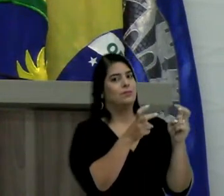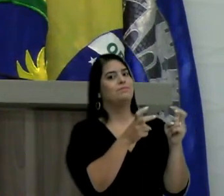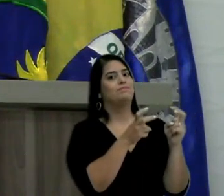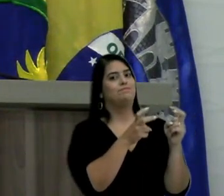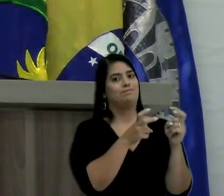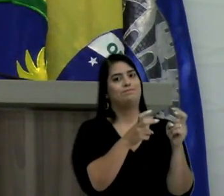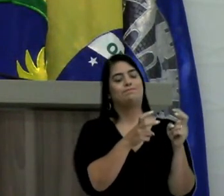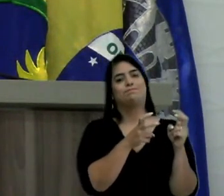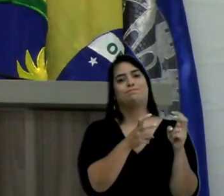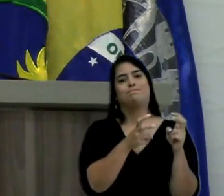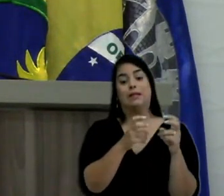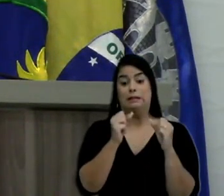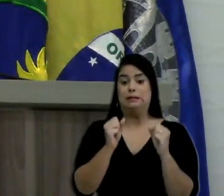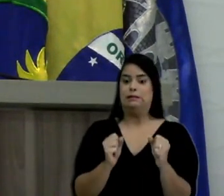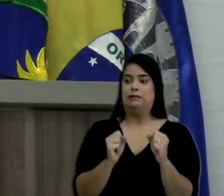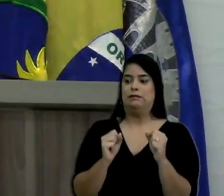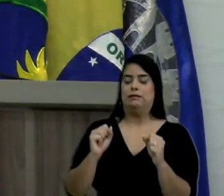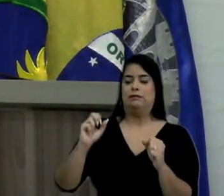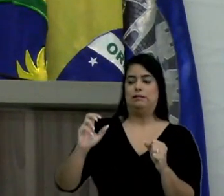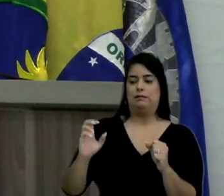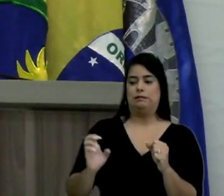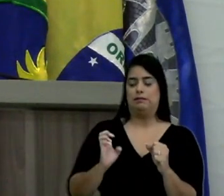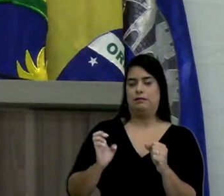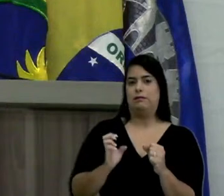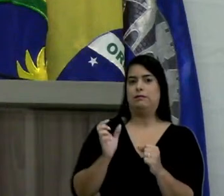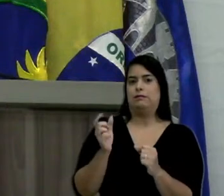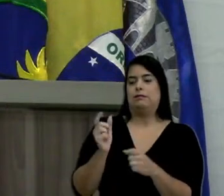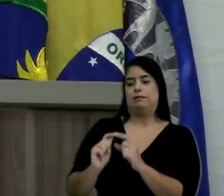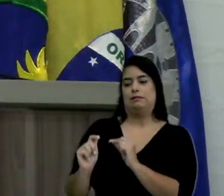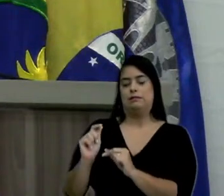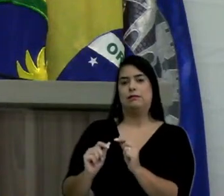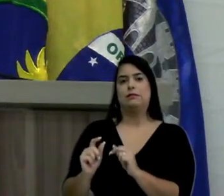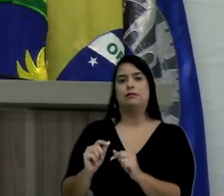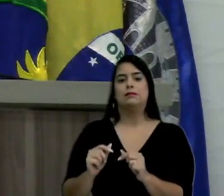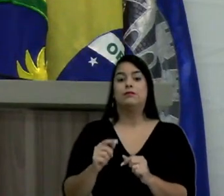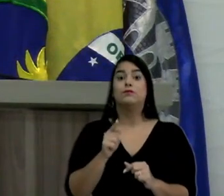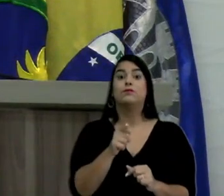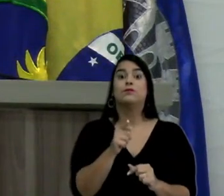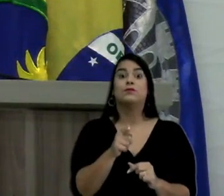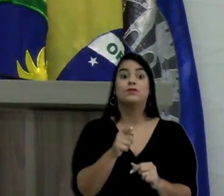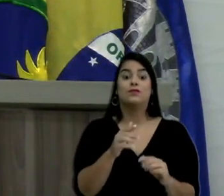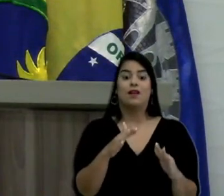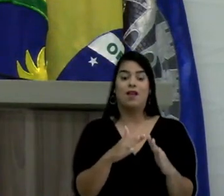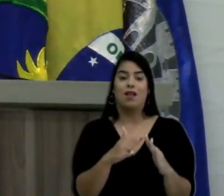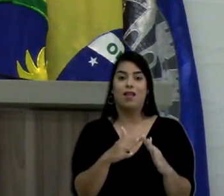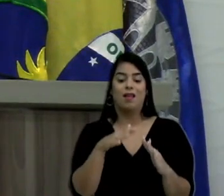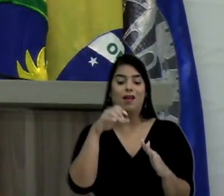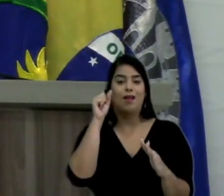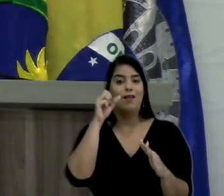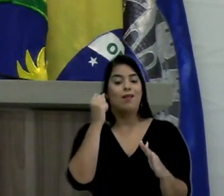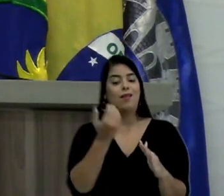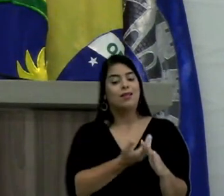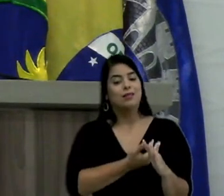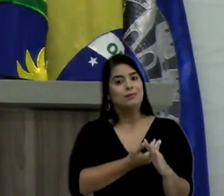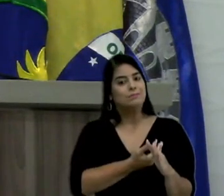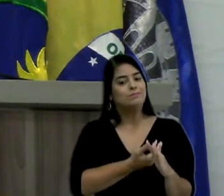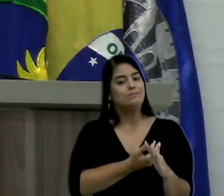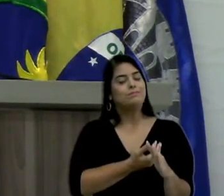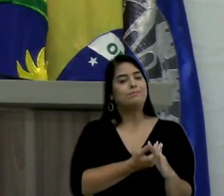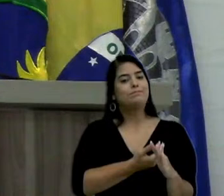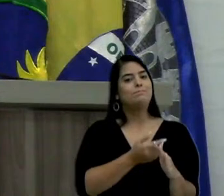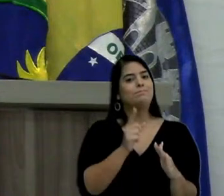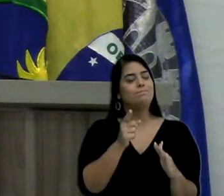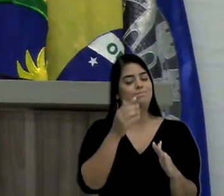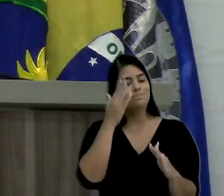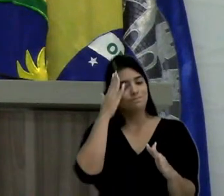Mas quem tá em casa meus amigos e amigas que está me ouvindo sabe mais ou menos